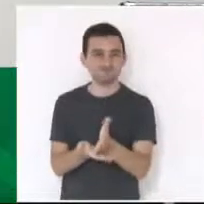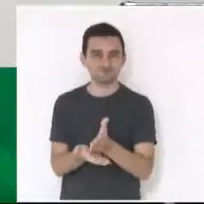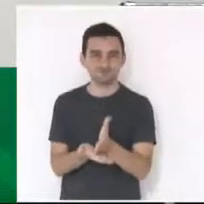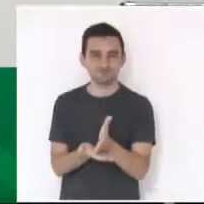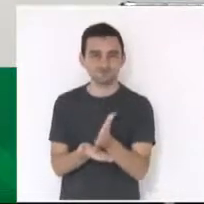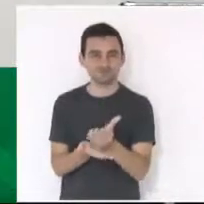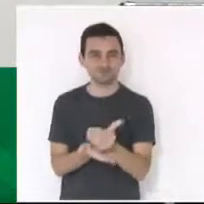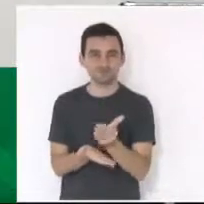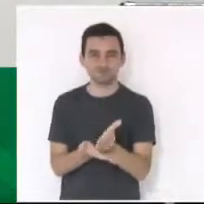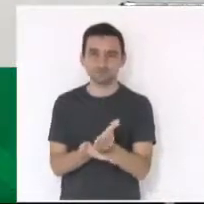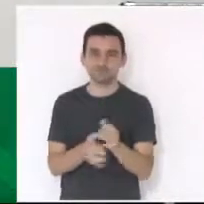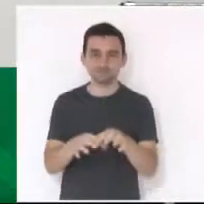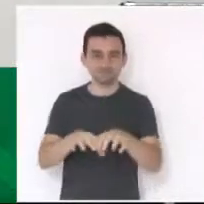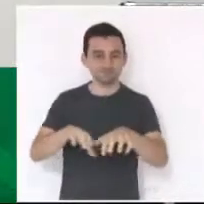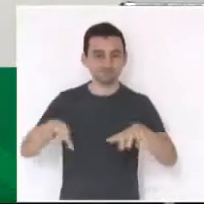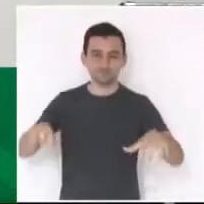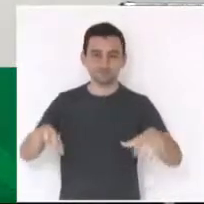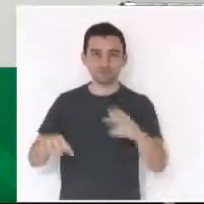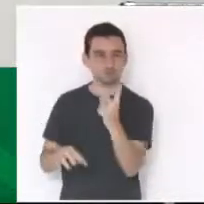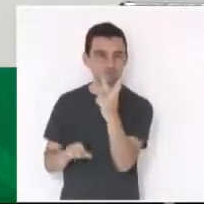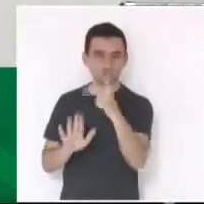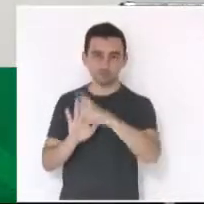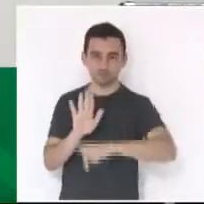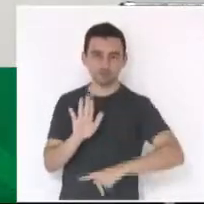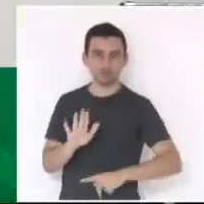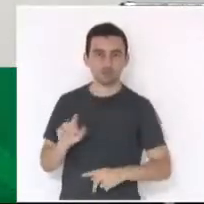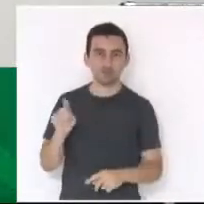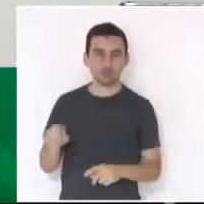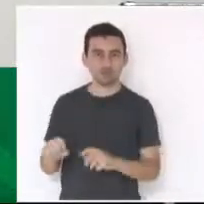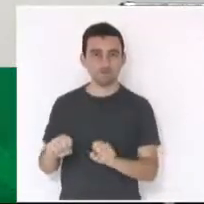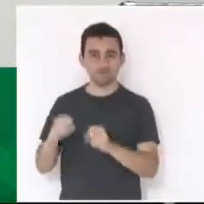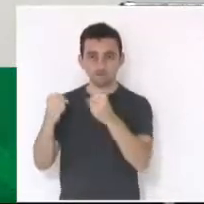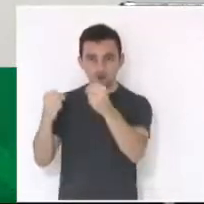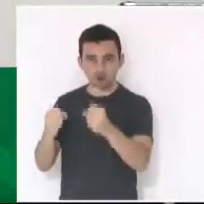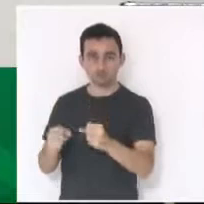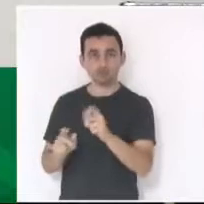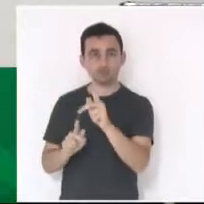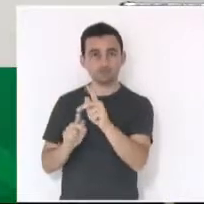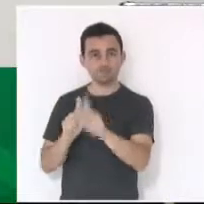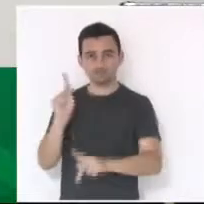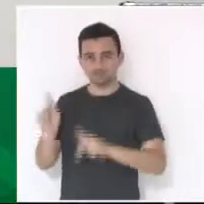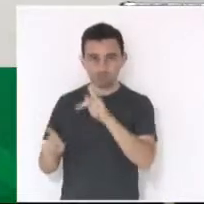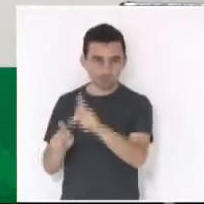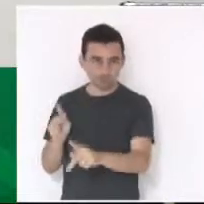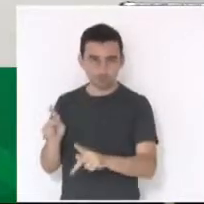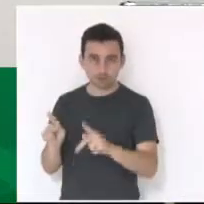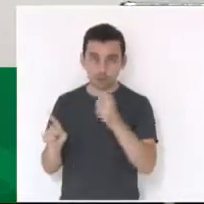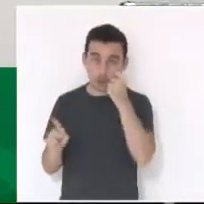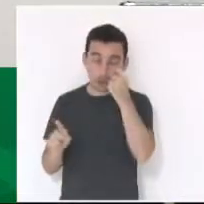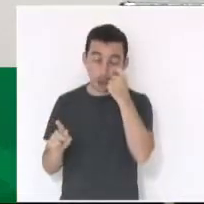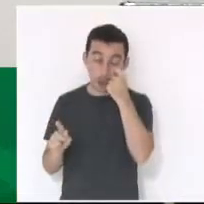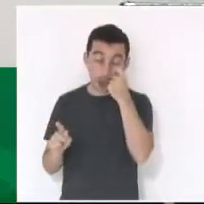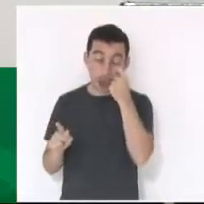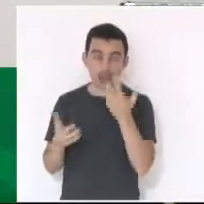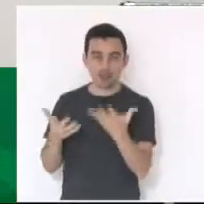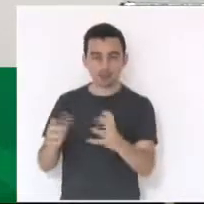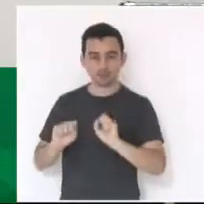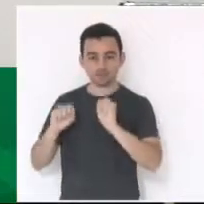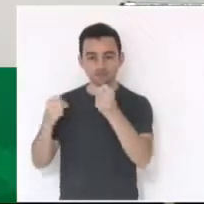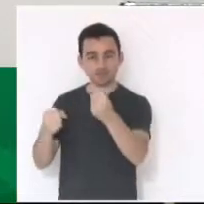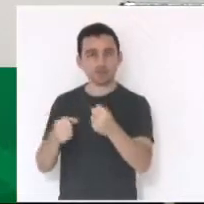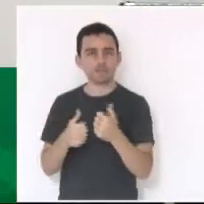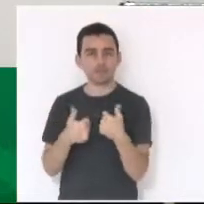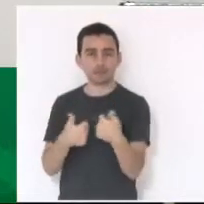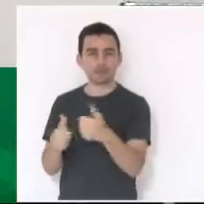dois projetos de um lado as forças populares e progressistas que defendem o estado do bem-estar